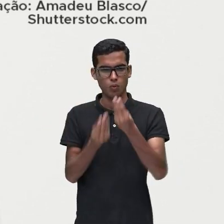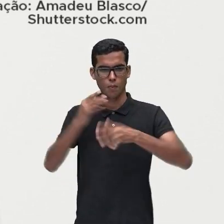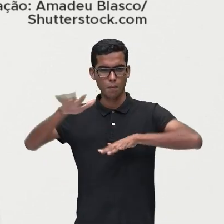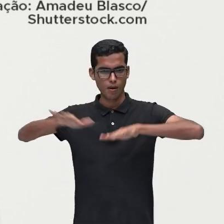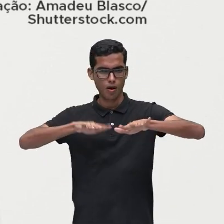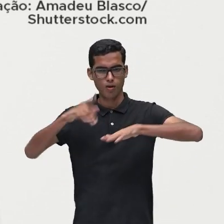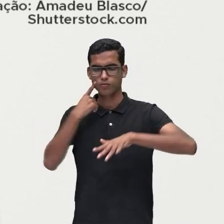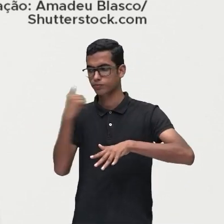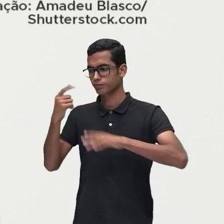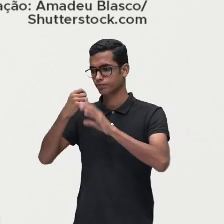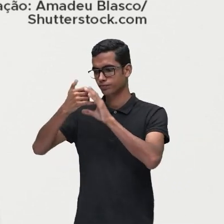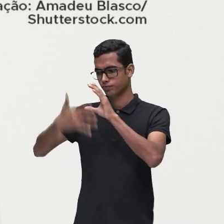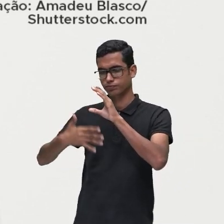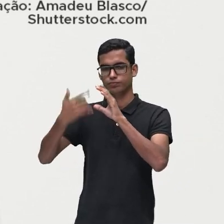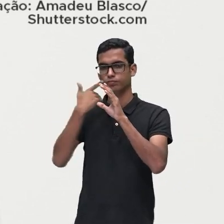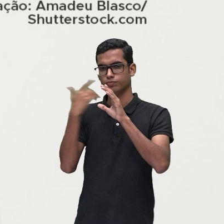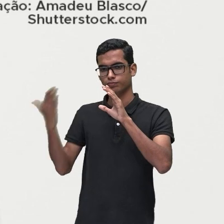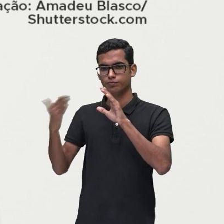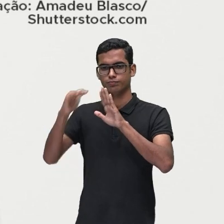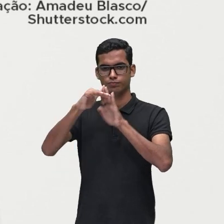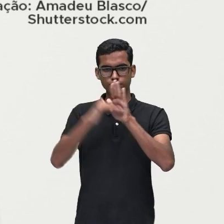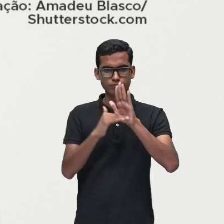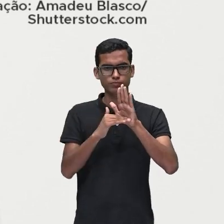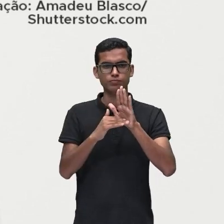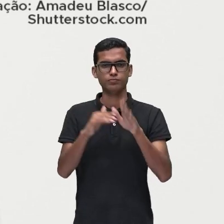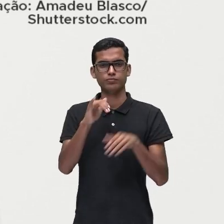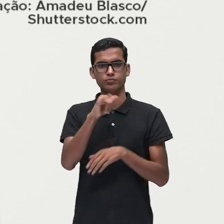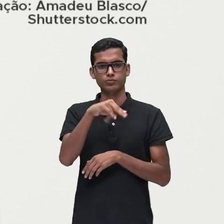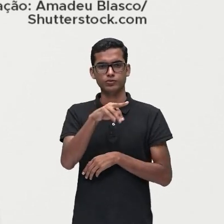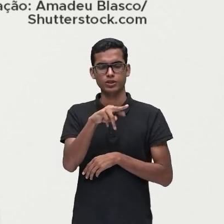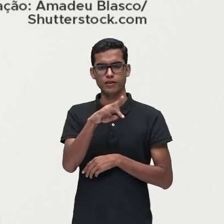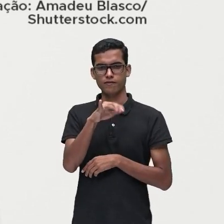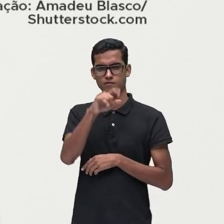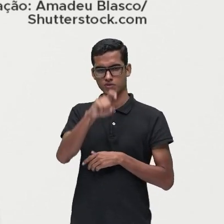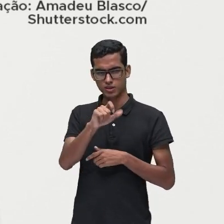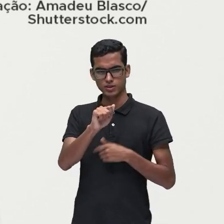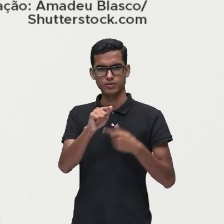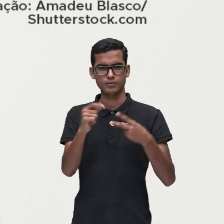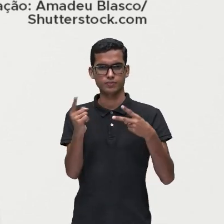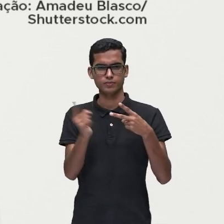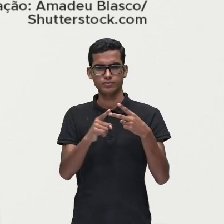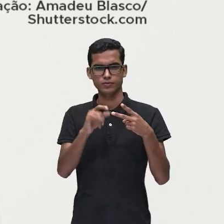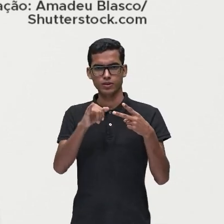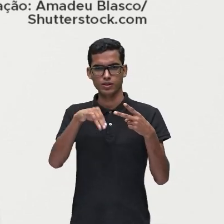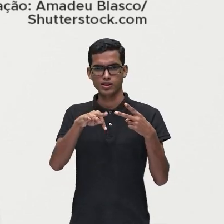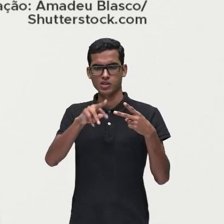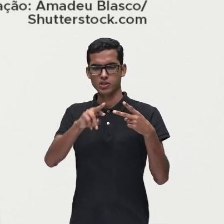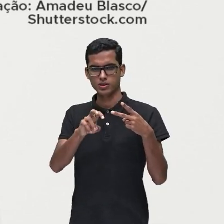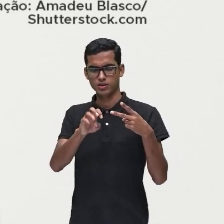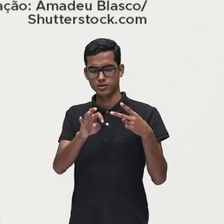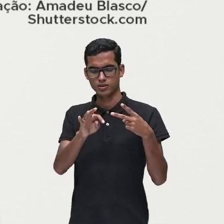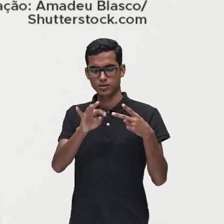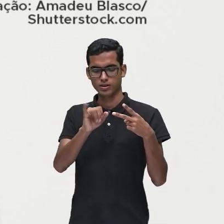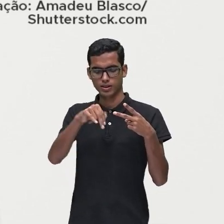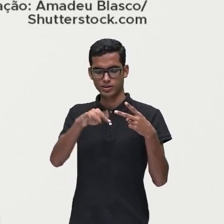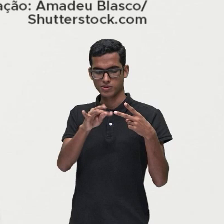as classificações. Podem ser interfixas, podem ser interresistentes e podem